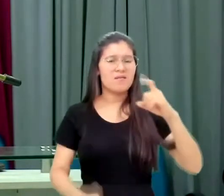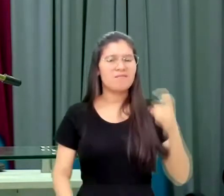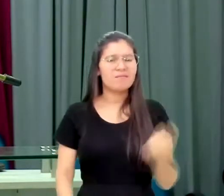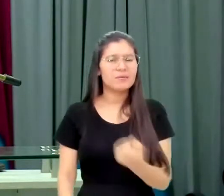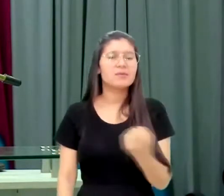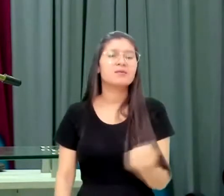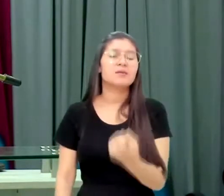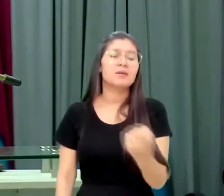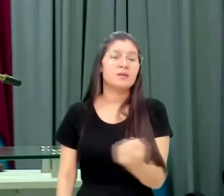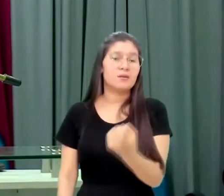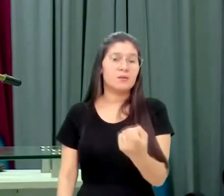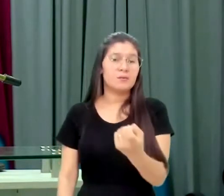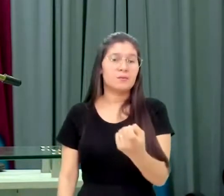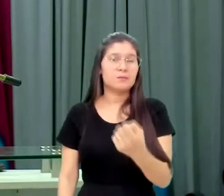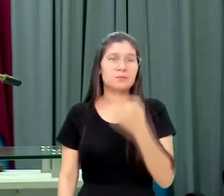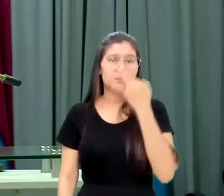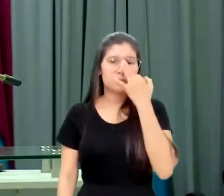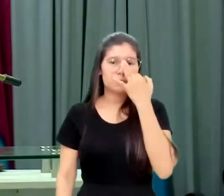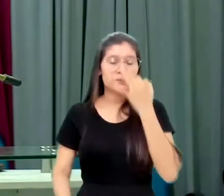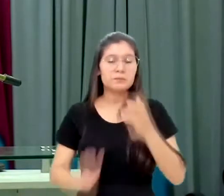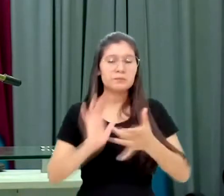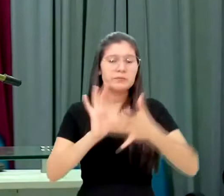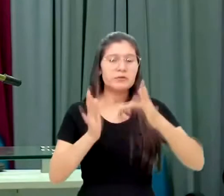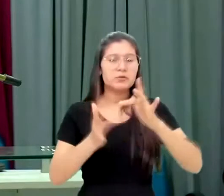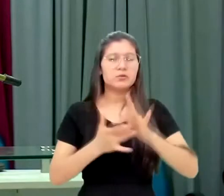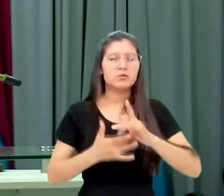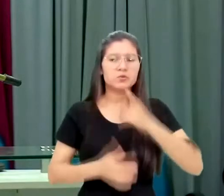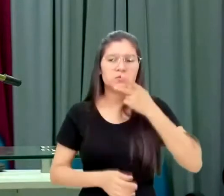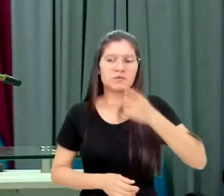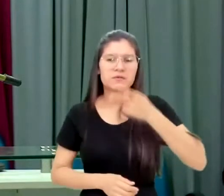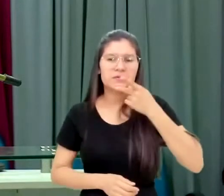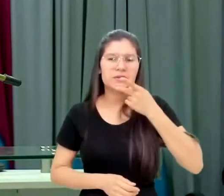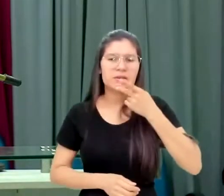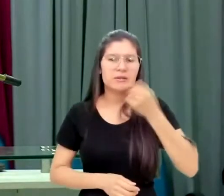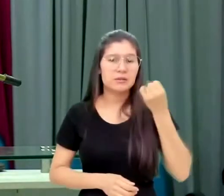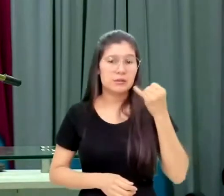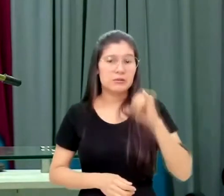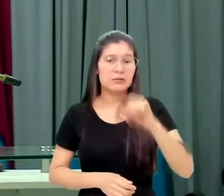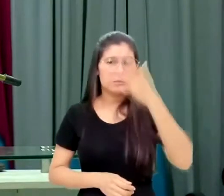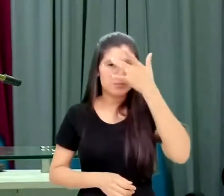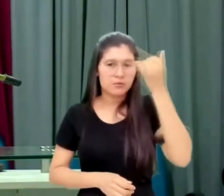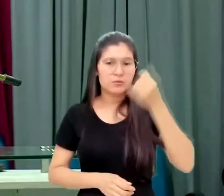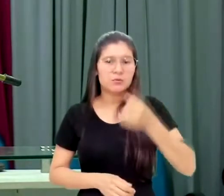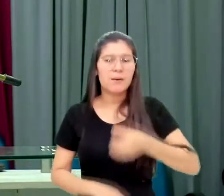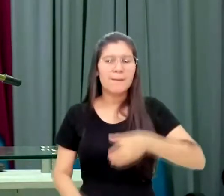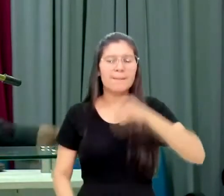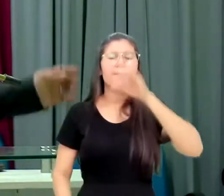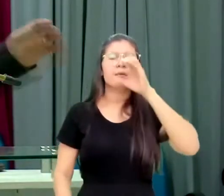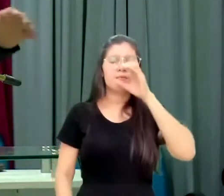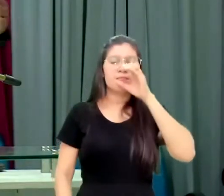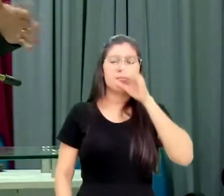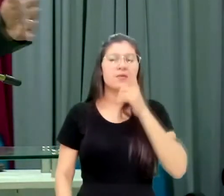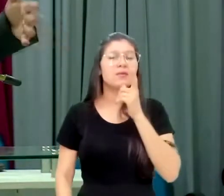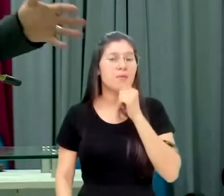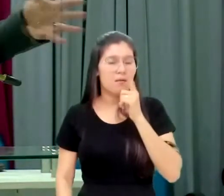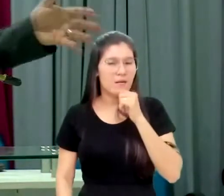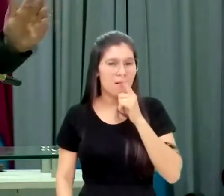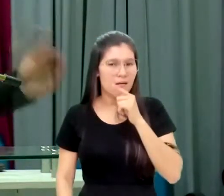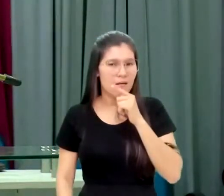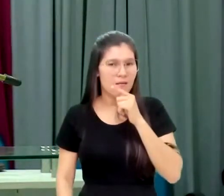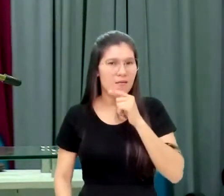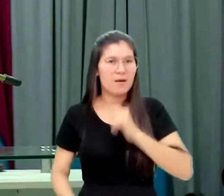disse: se beber dessa água, voltará a ter sede. A água que Jesus estava falando era a água